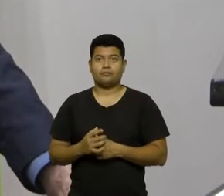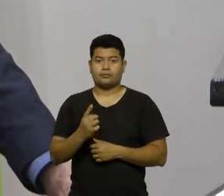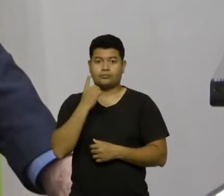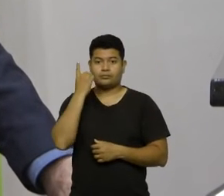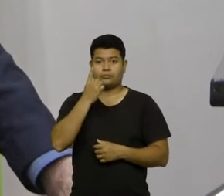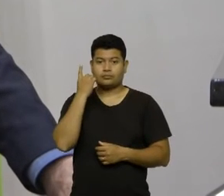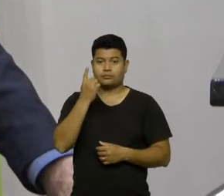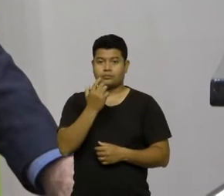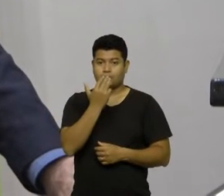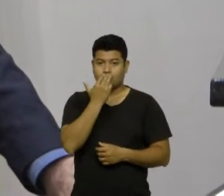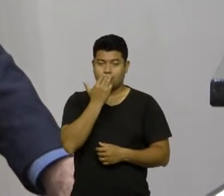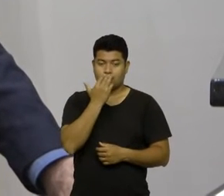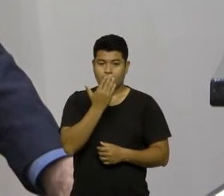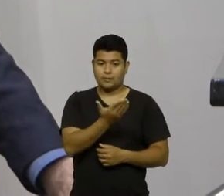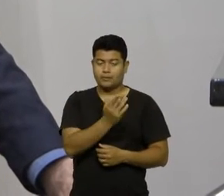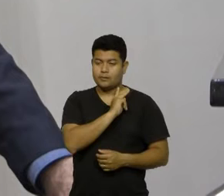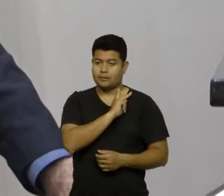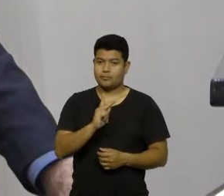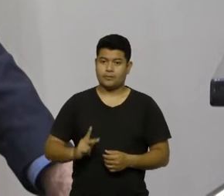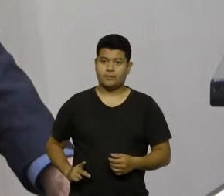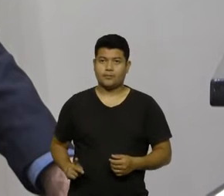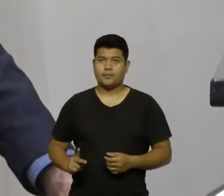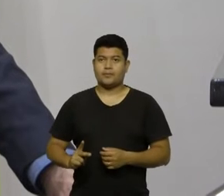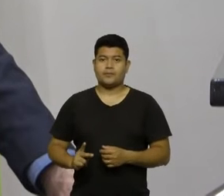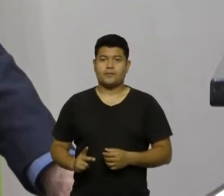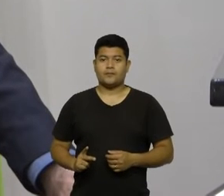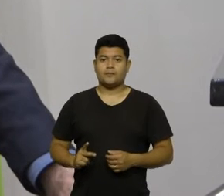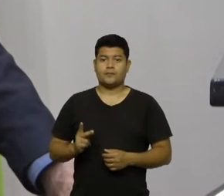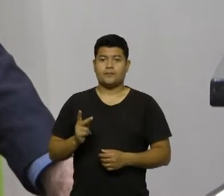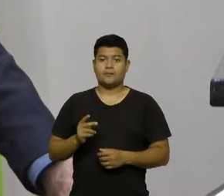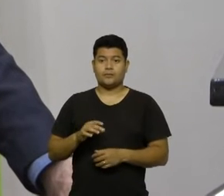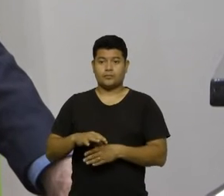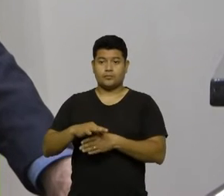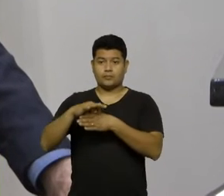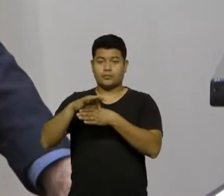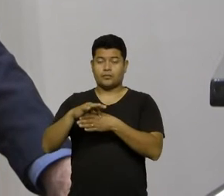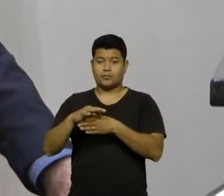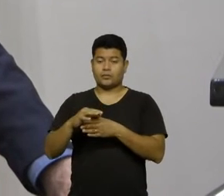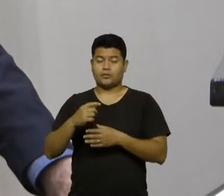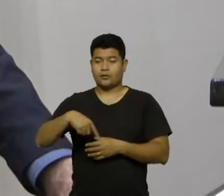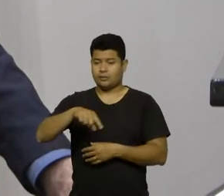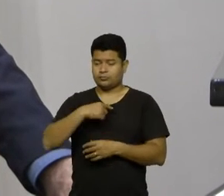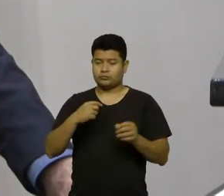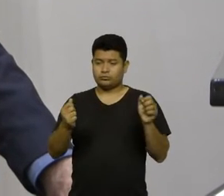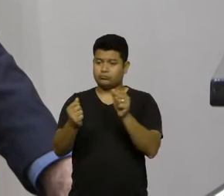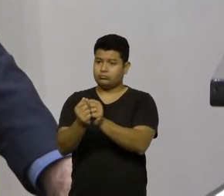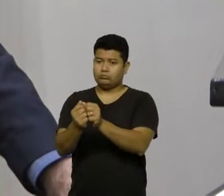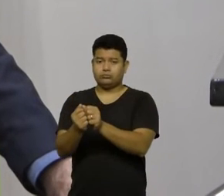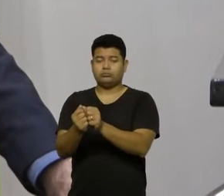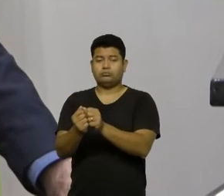Moacir Sopelsa, nosso presidente, quem liderou isso, nós o acompanhamos.